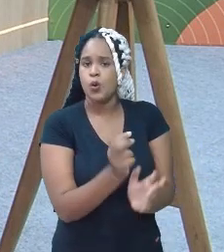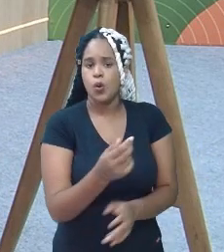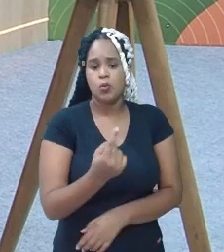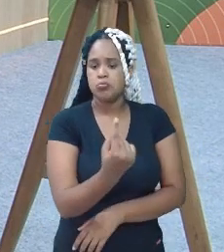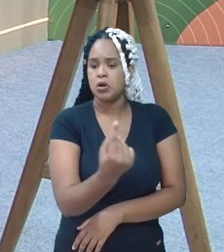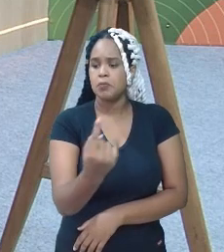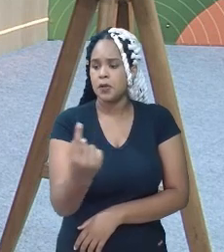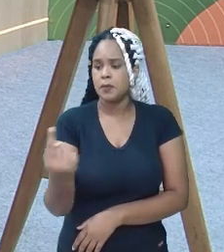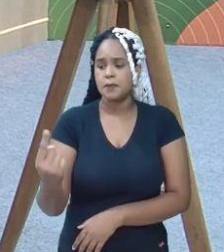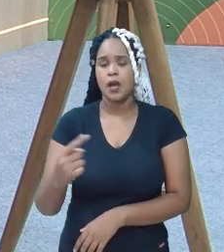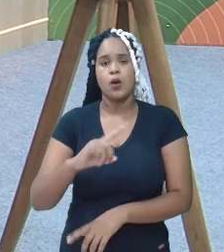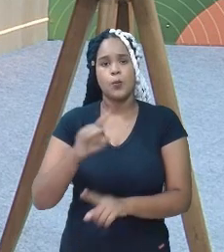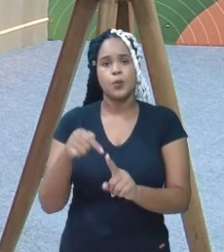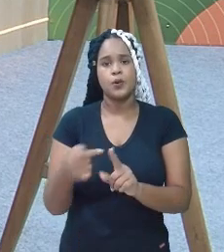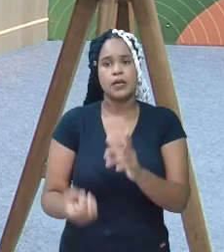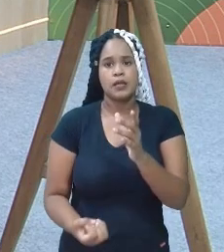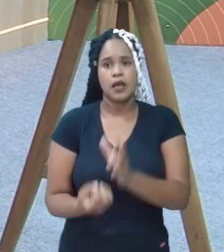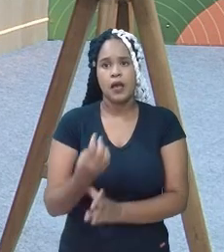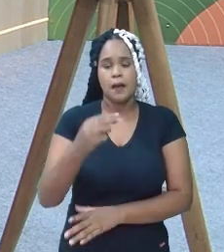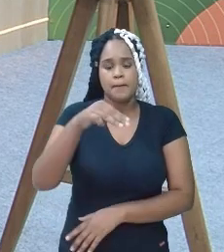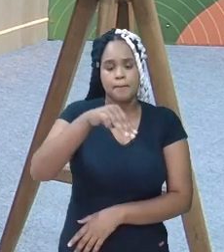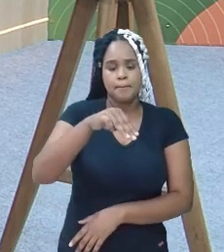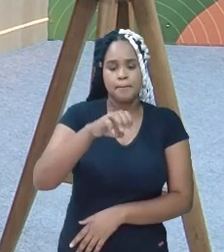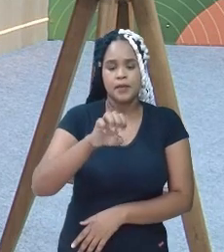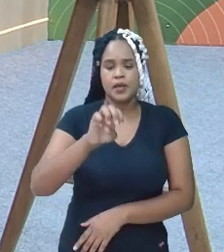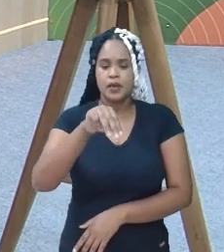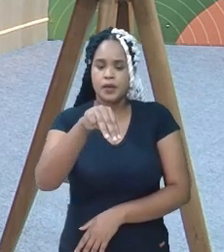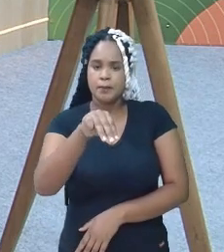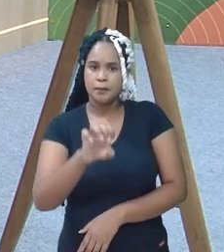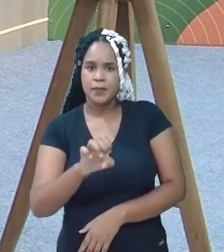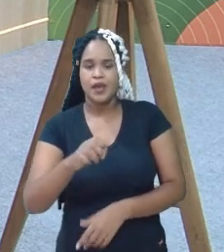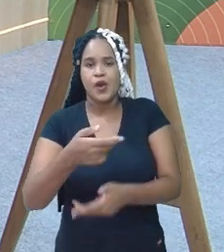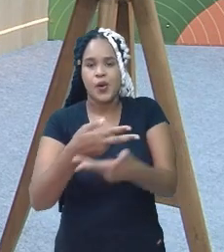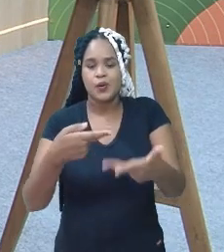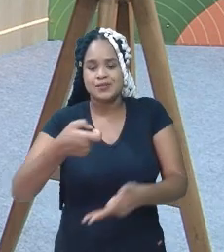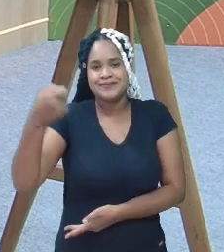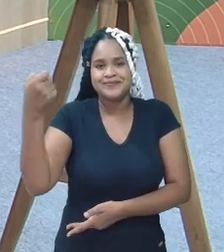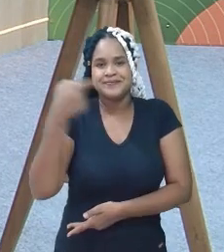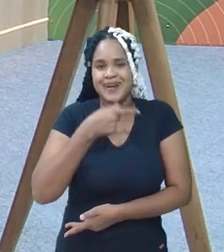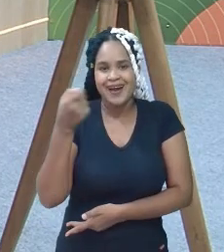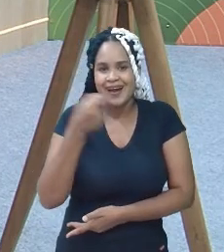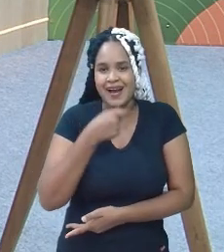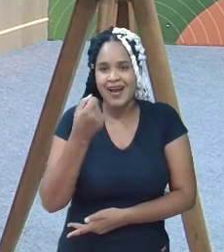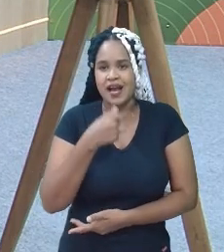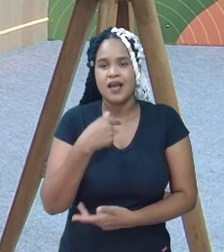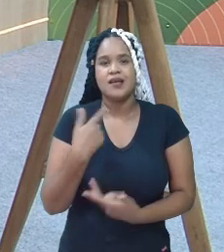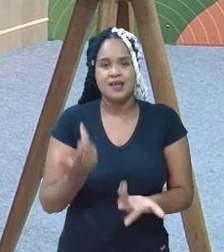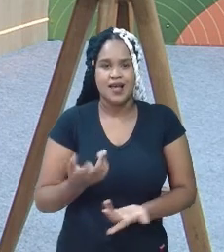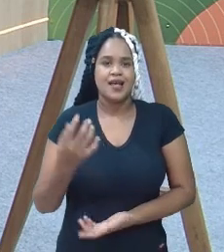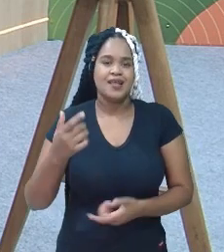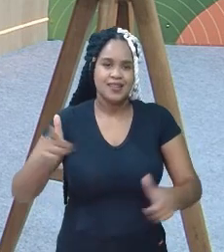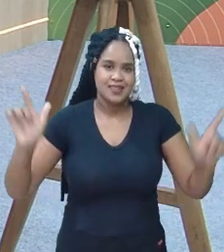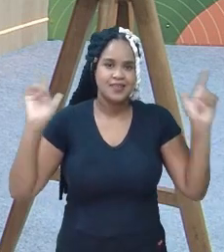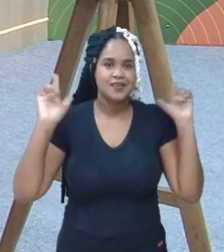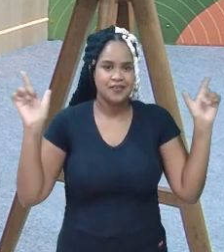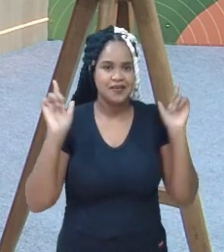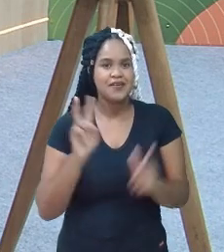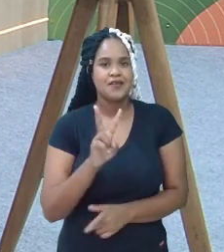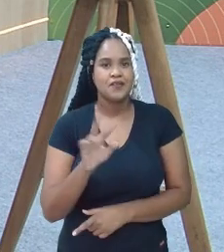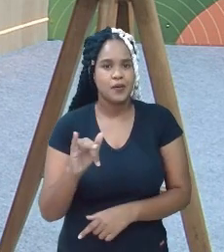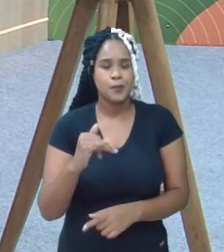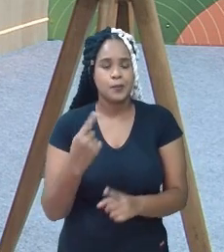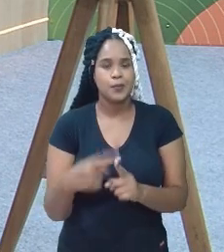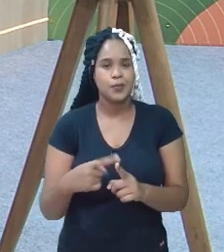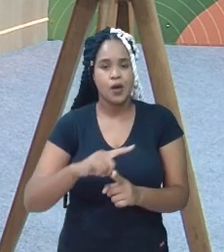a produzir um meme. Veja só como eles vão se divertir, não é? Usam a criatividade, usam as